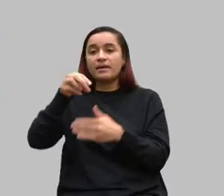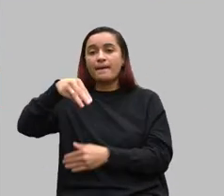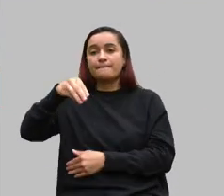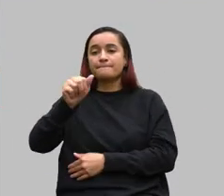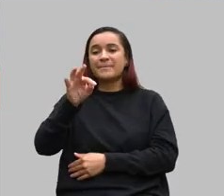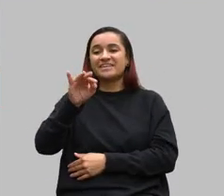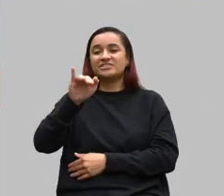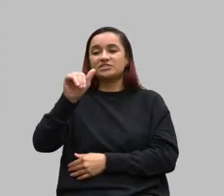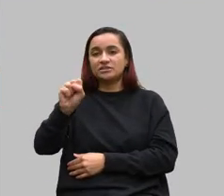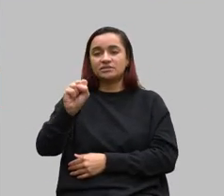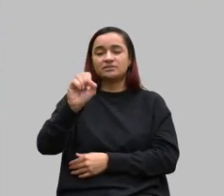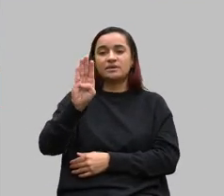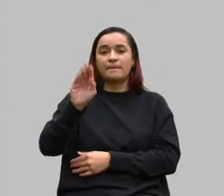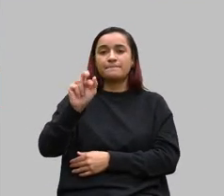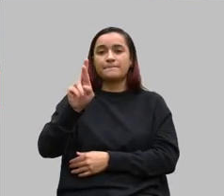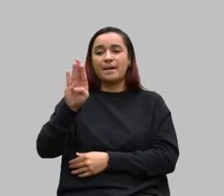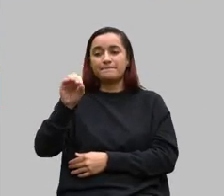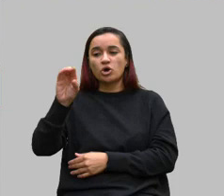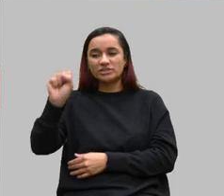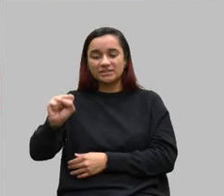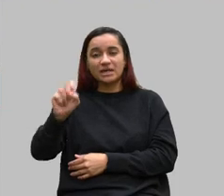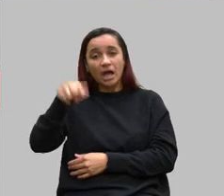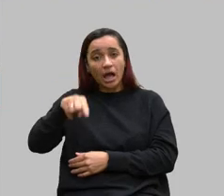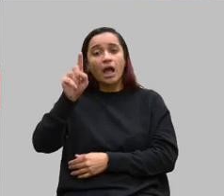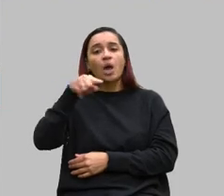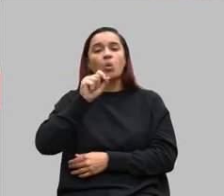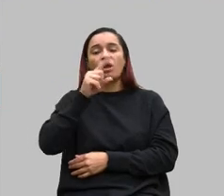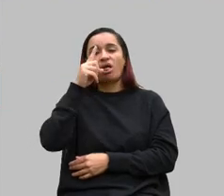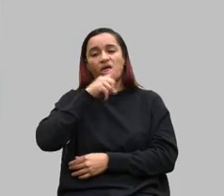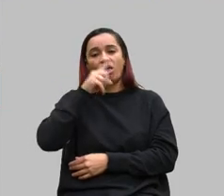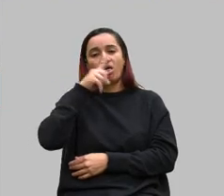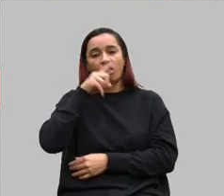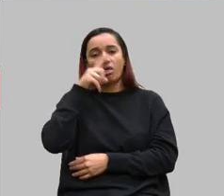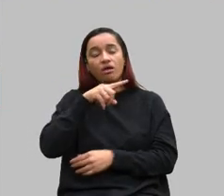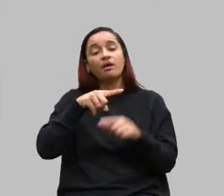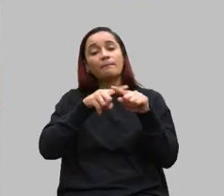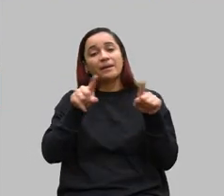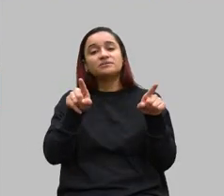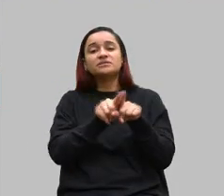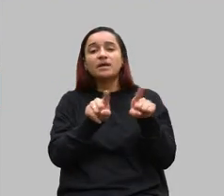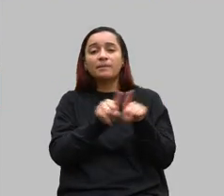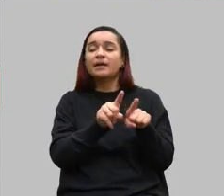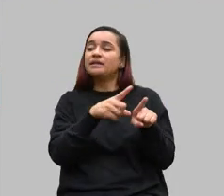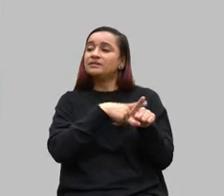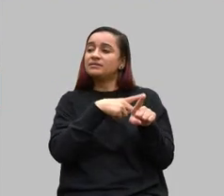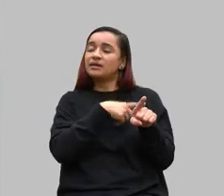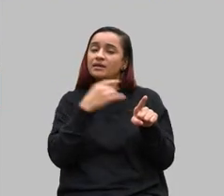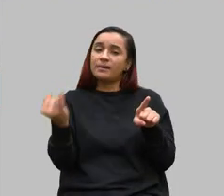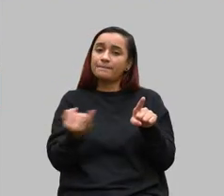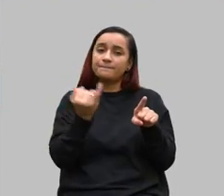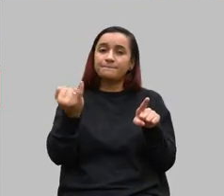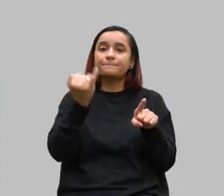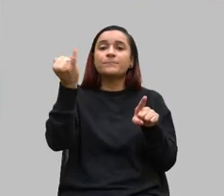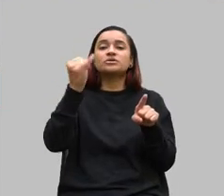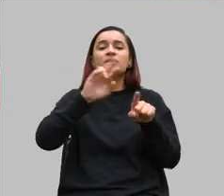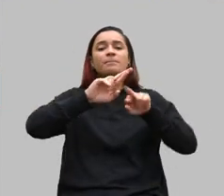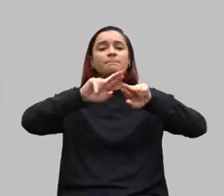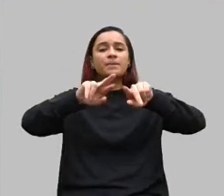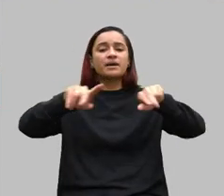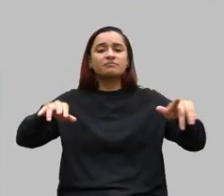ser deficitário exerce importância primordial para várias classes da